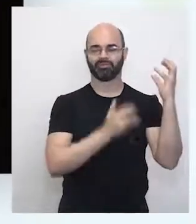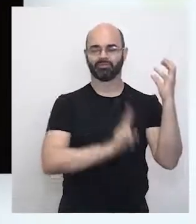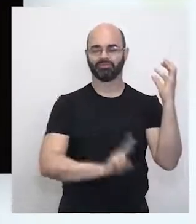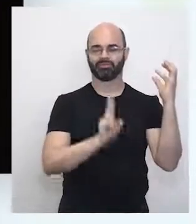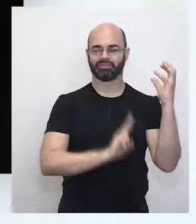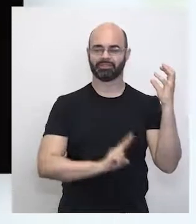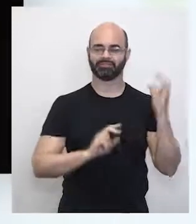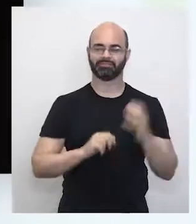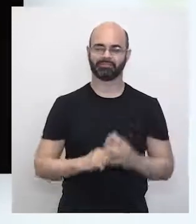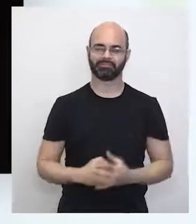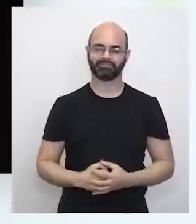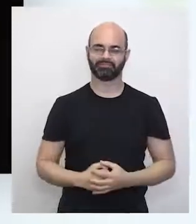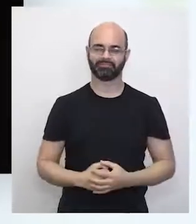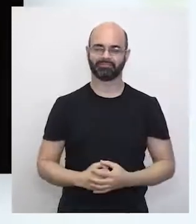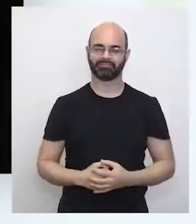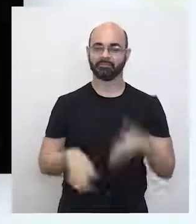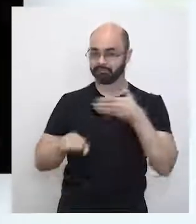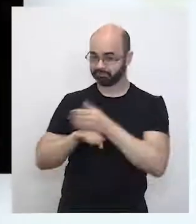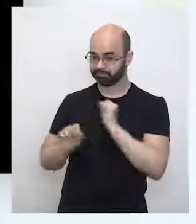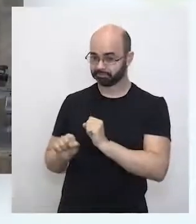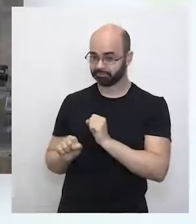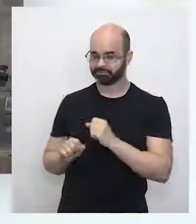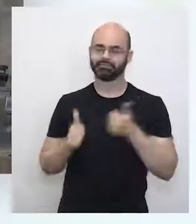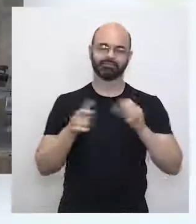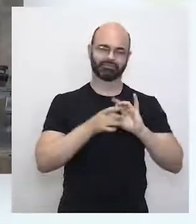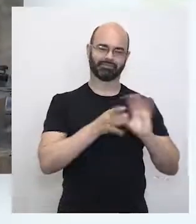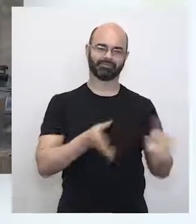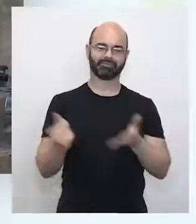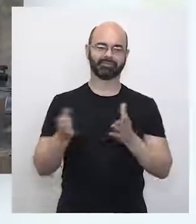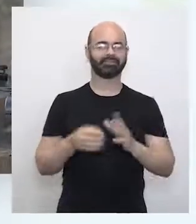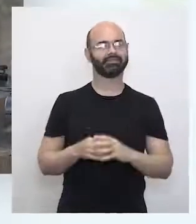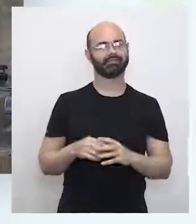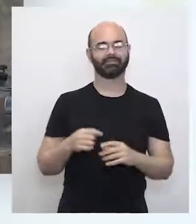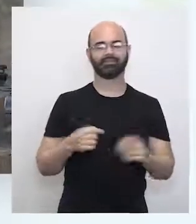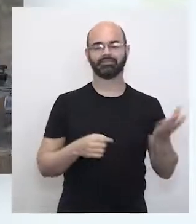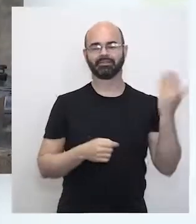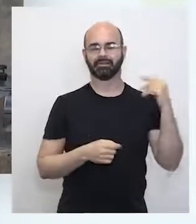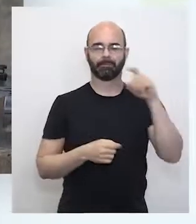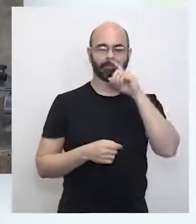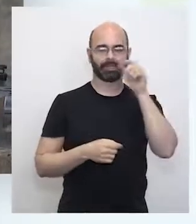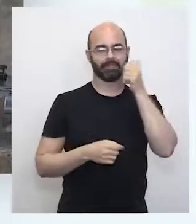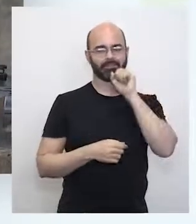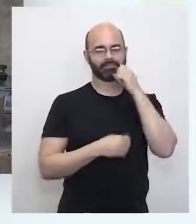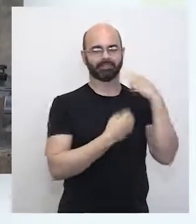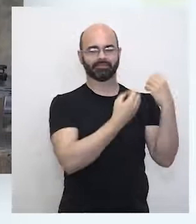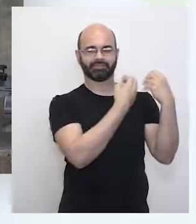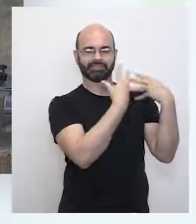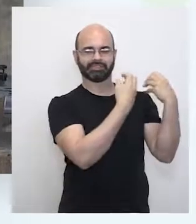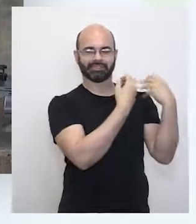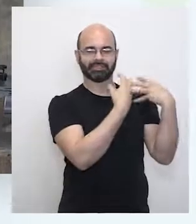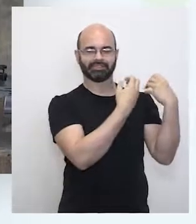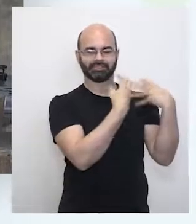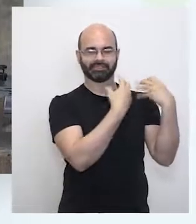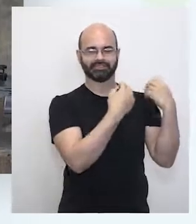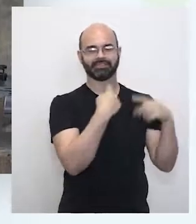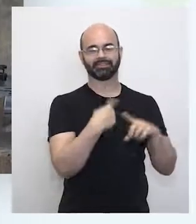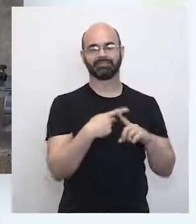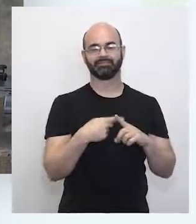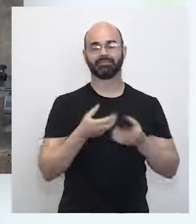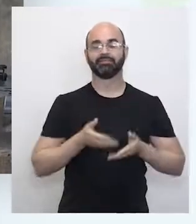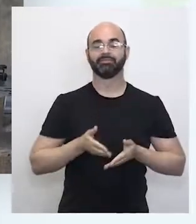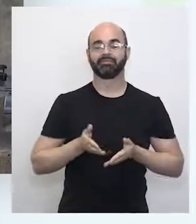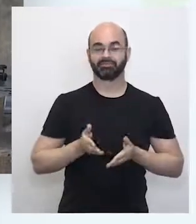Pode entrar? Pode sim. Dá licença. Eu aprendi com meus pais, né? Com minha mãe, que eu nasci e me criei